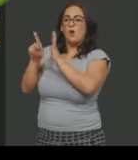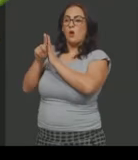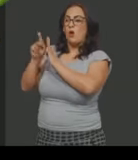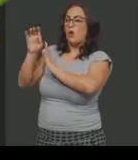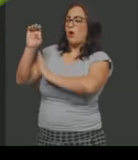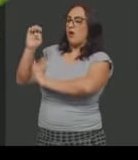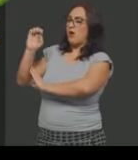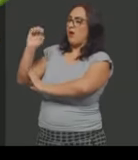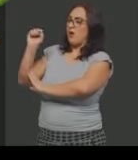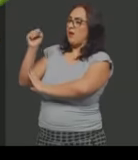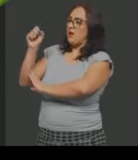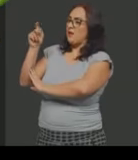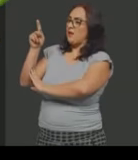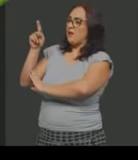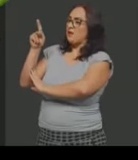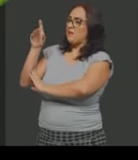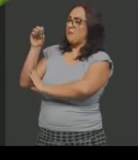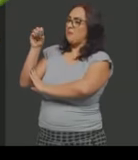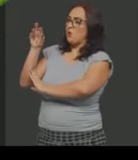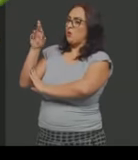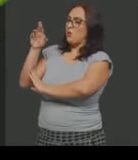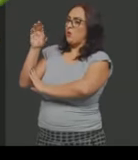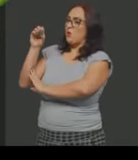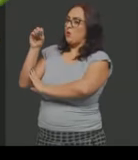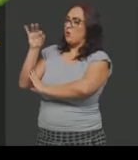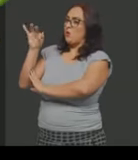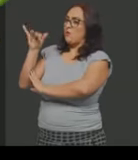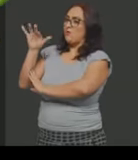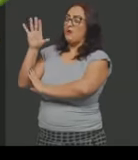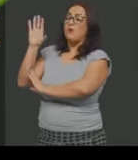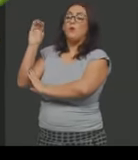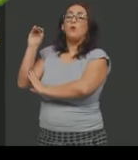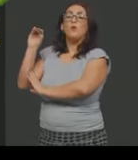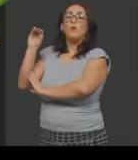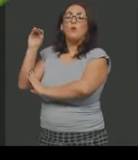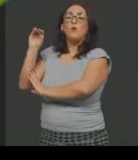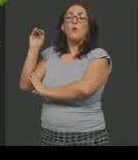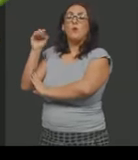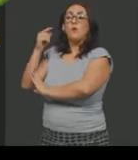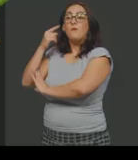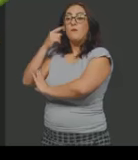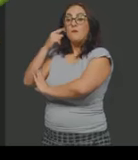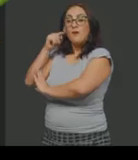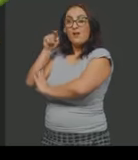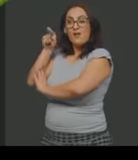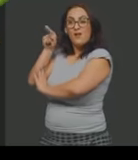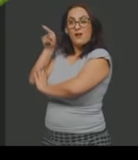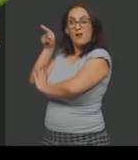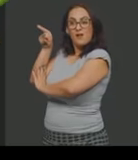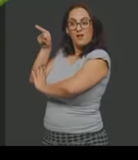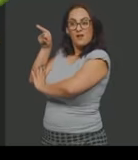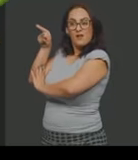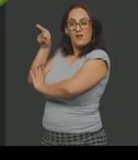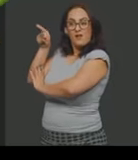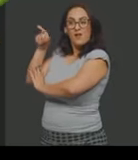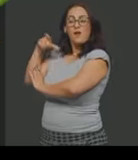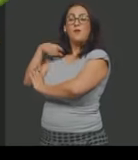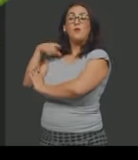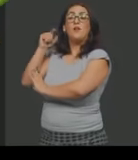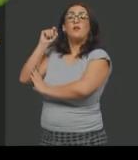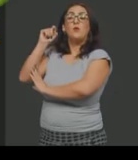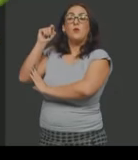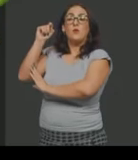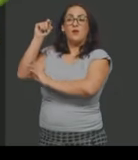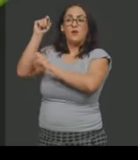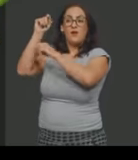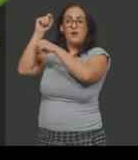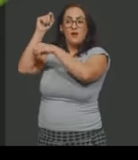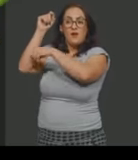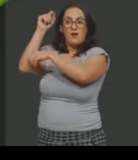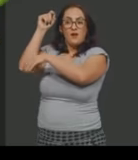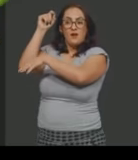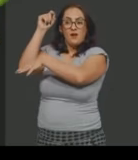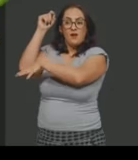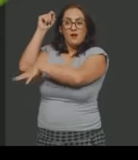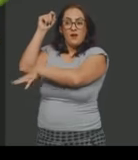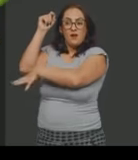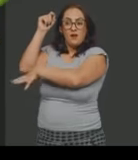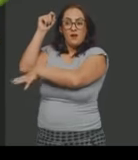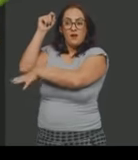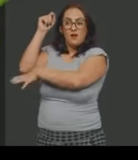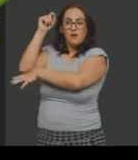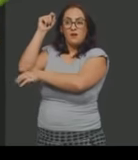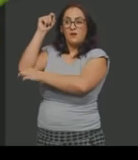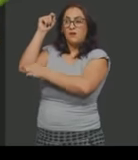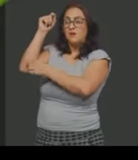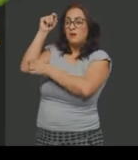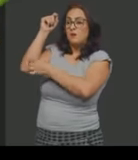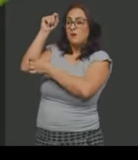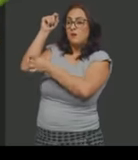aqui, olha, vai ser o primórdiozinho aqui, onde eu vou ter raiz, vou ter caule